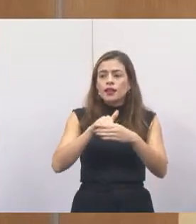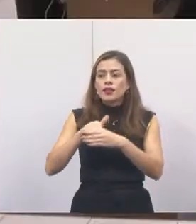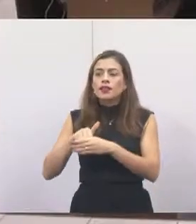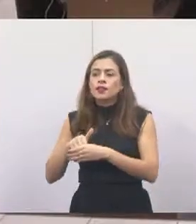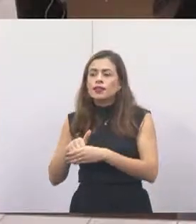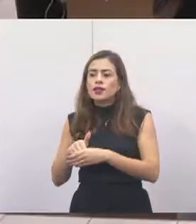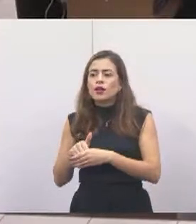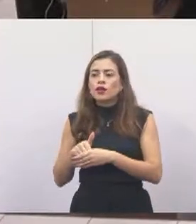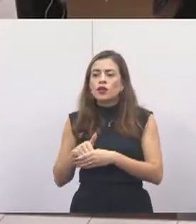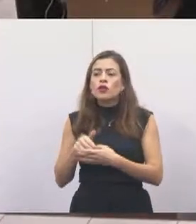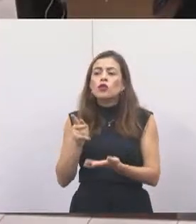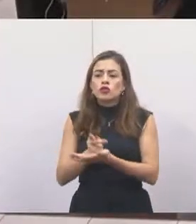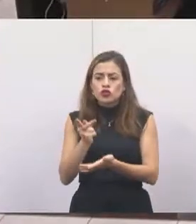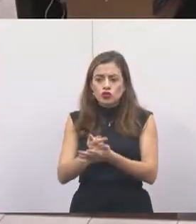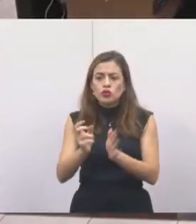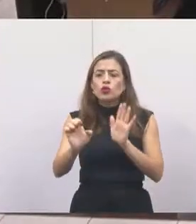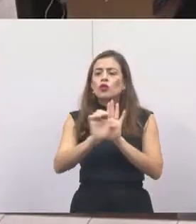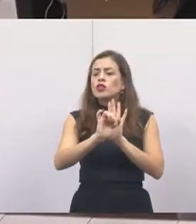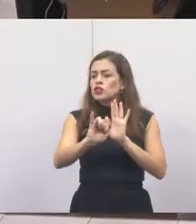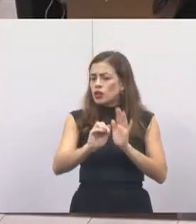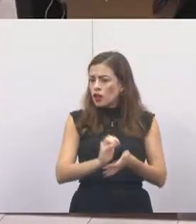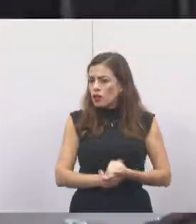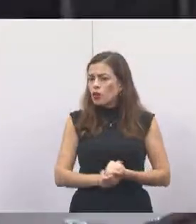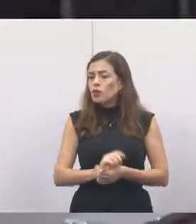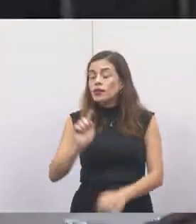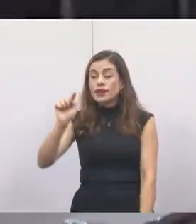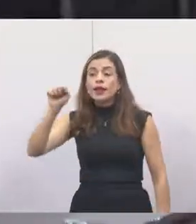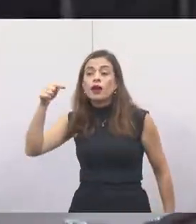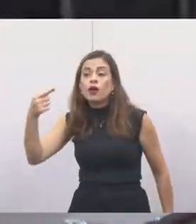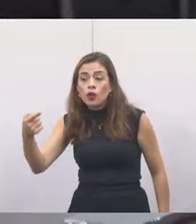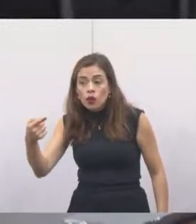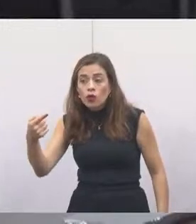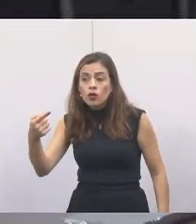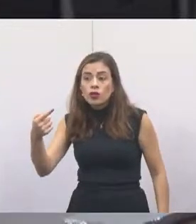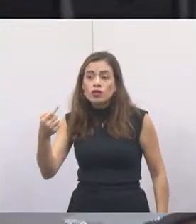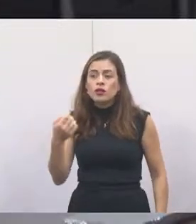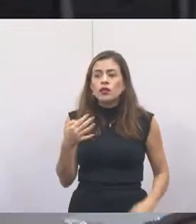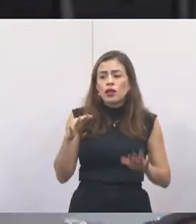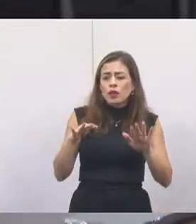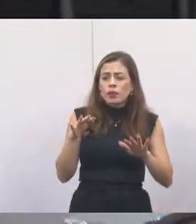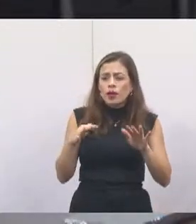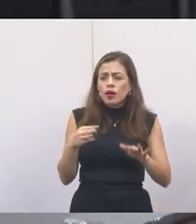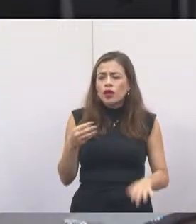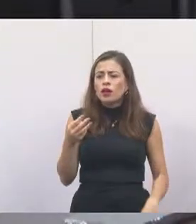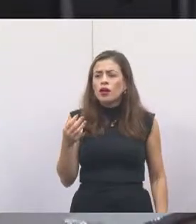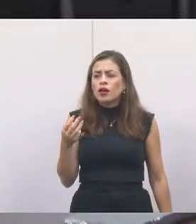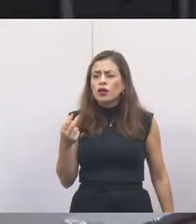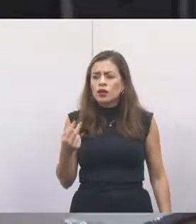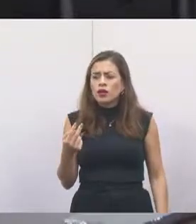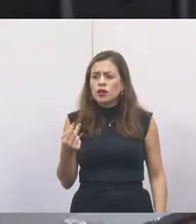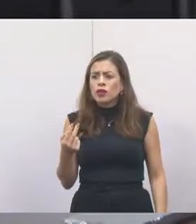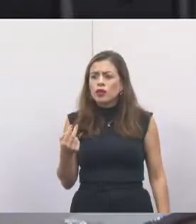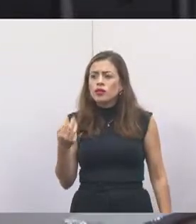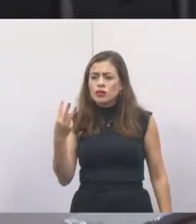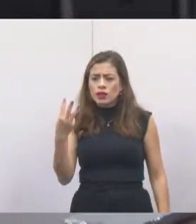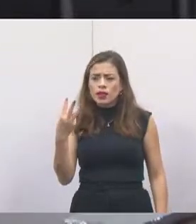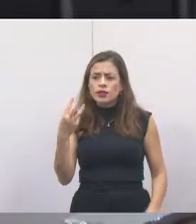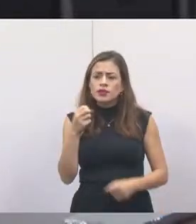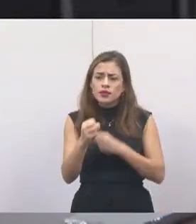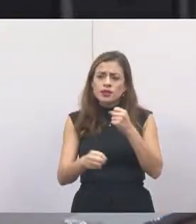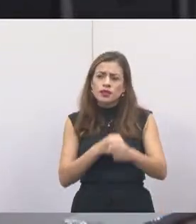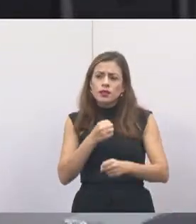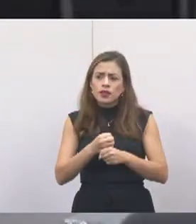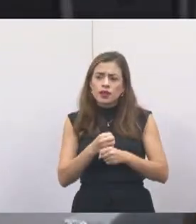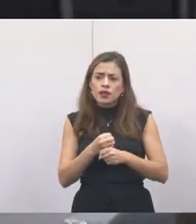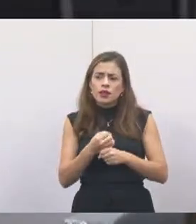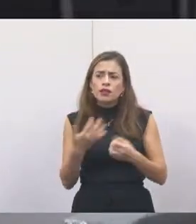eleição, permanece ainda o edital. E aí, a próxima nós teremos daqui praticamente 3 anos, né? Que